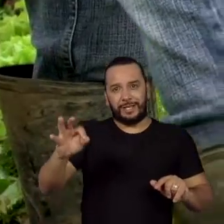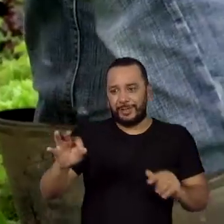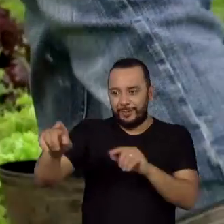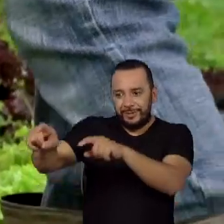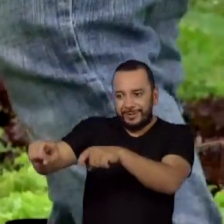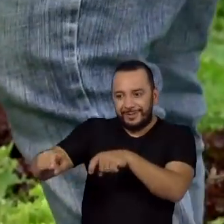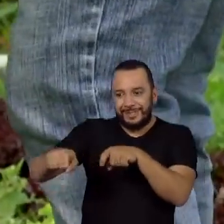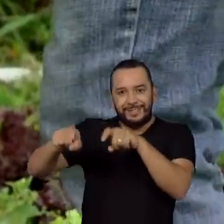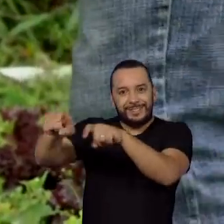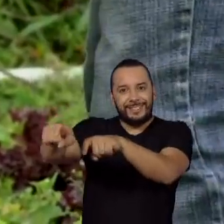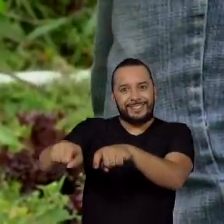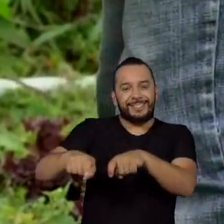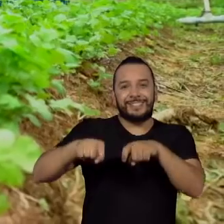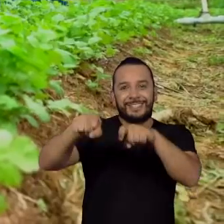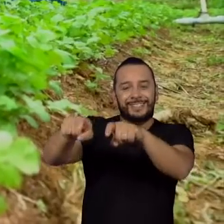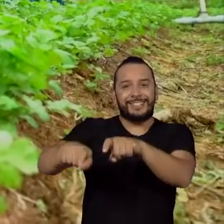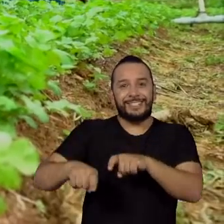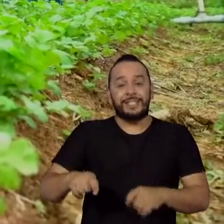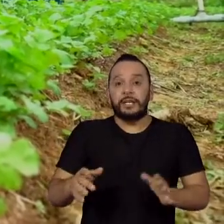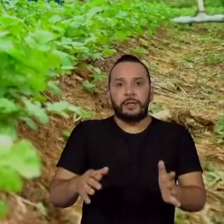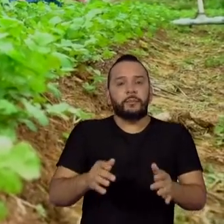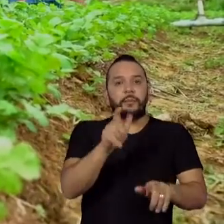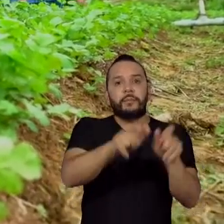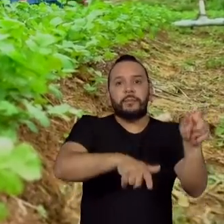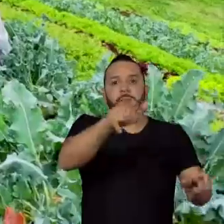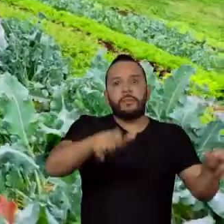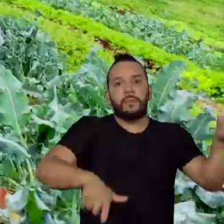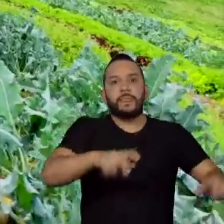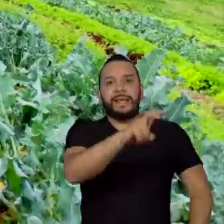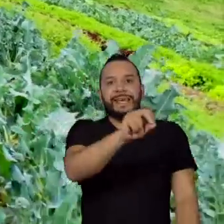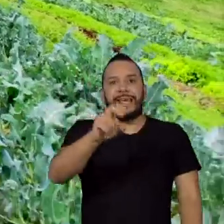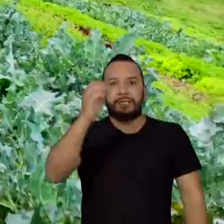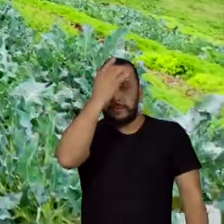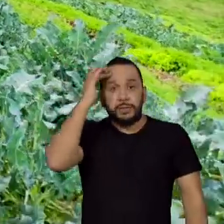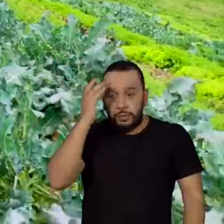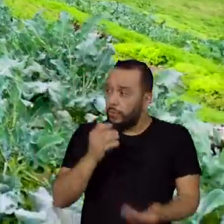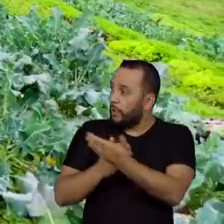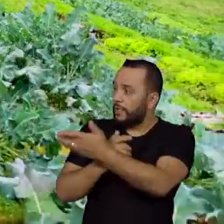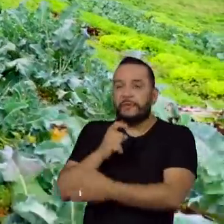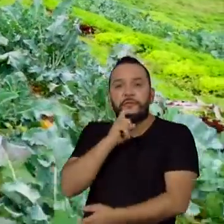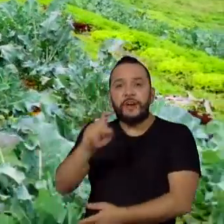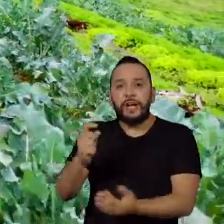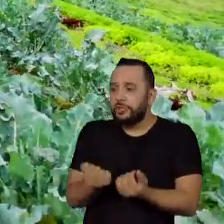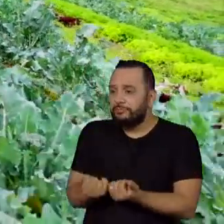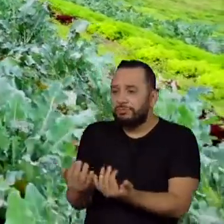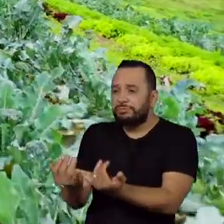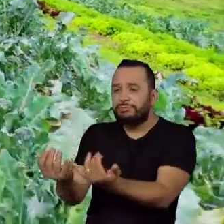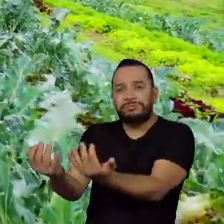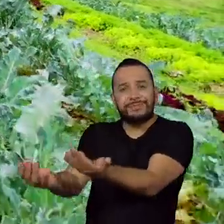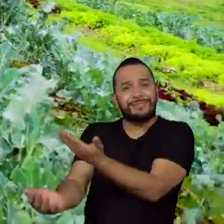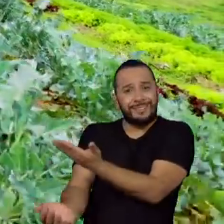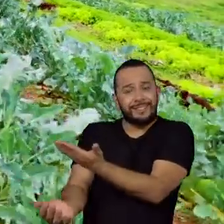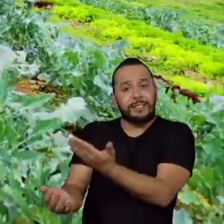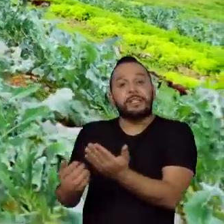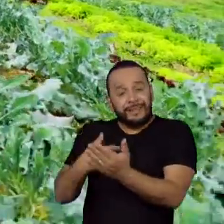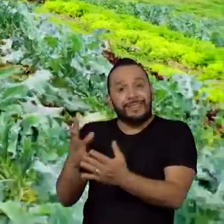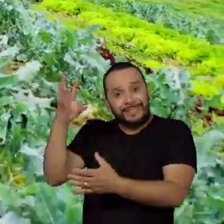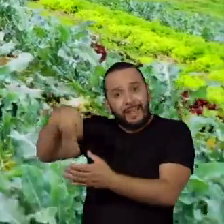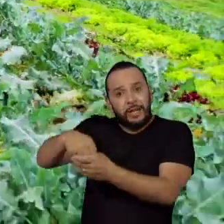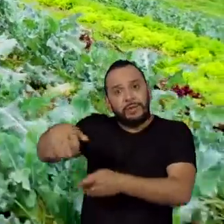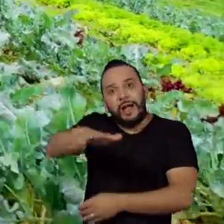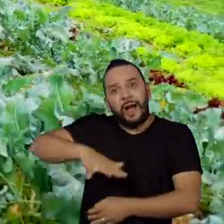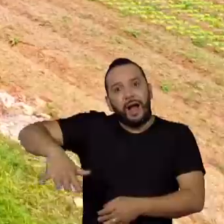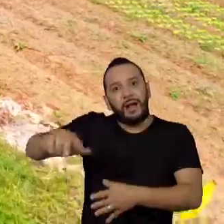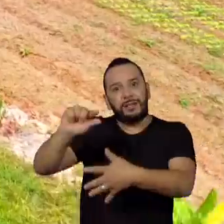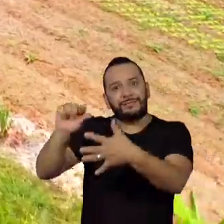município, cerca de 500 agricultores produzem hortaliças em meio aos remanescentes de Mata Atlântica.